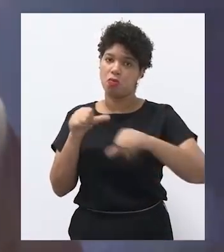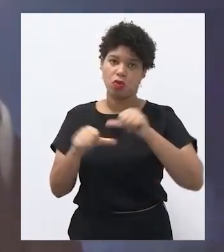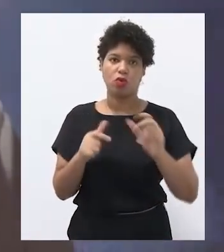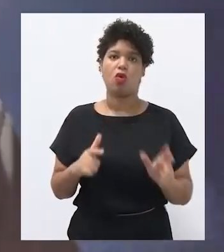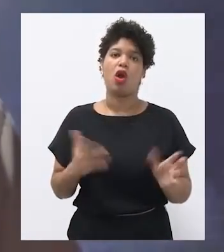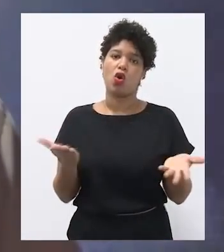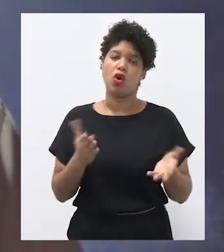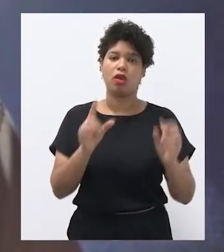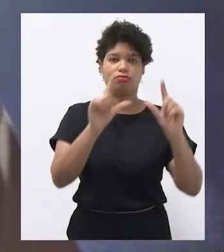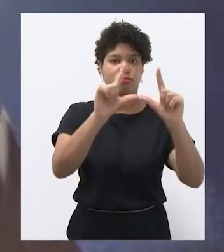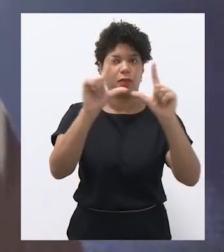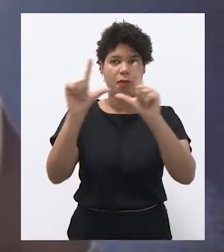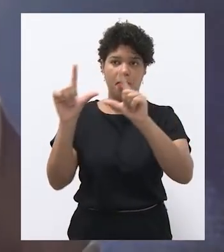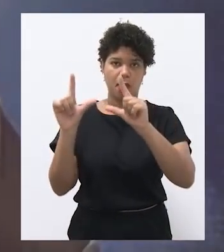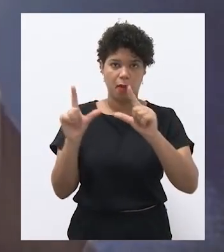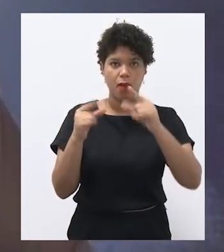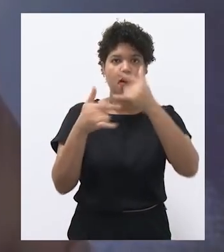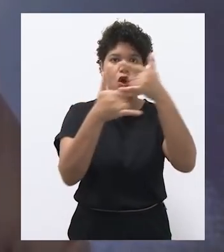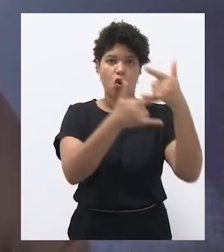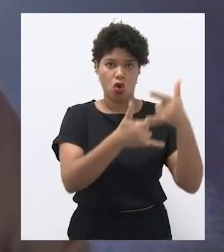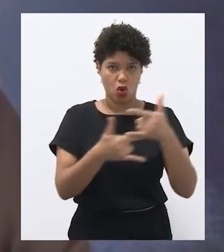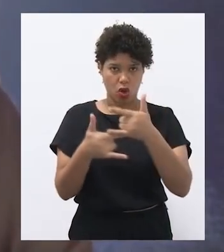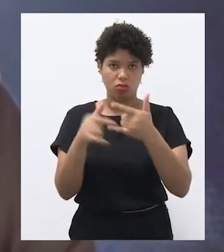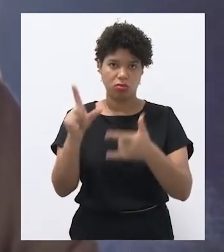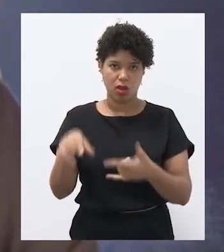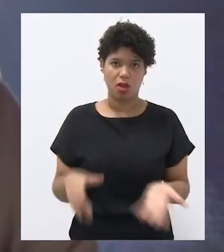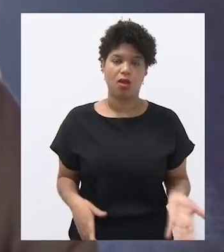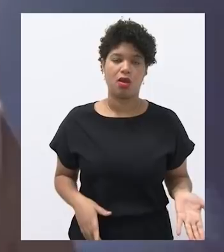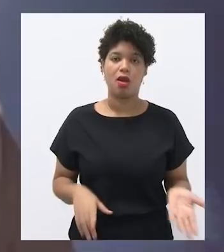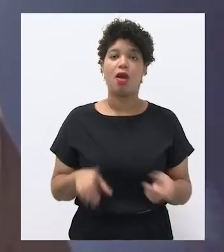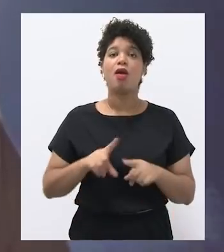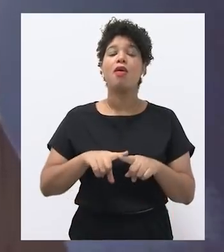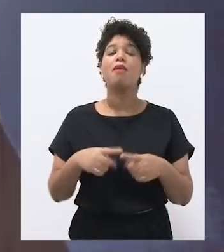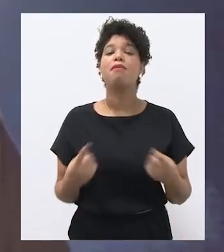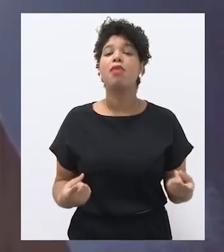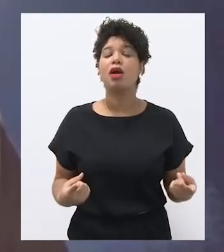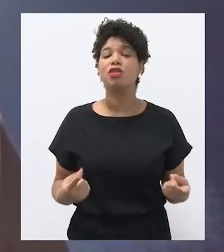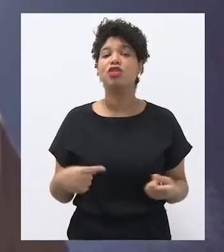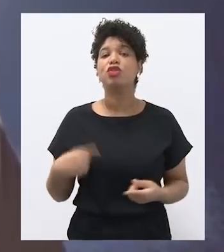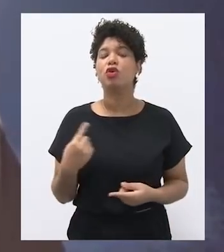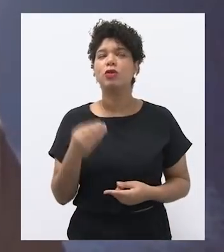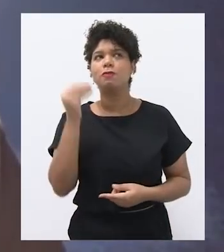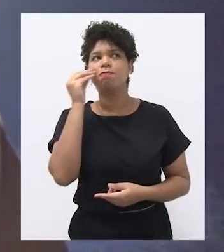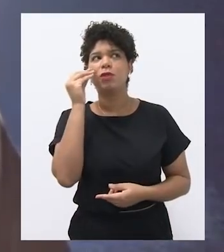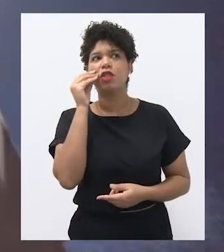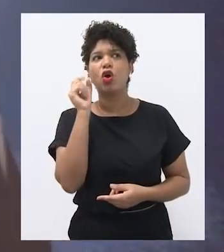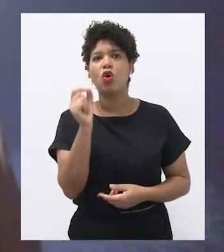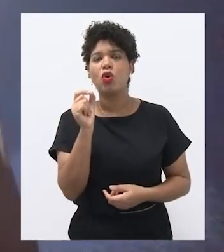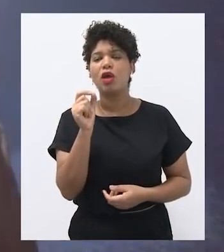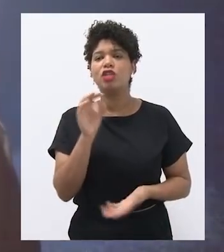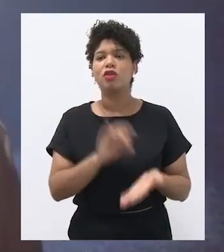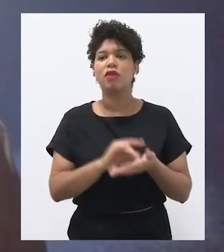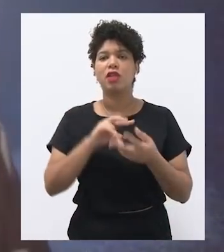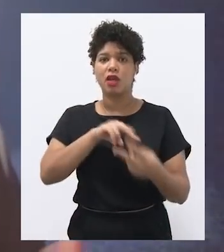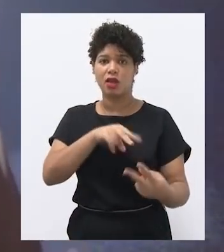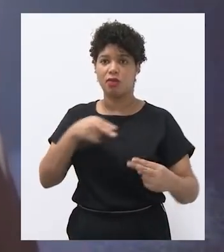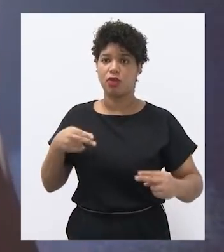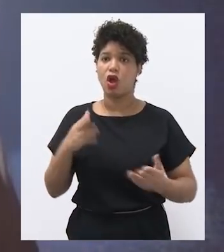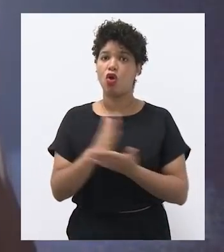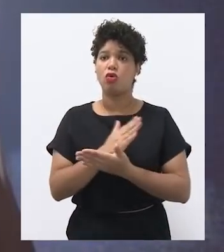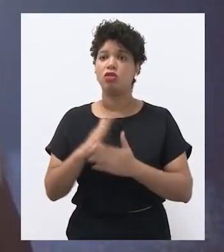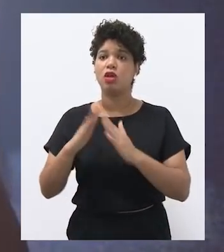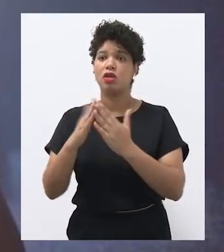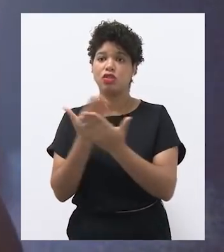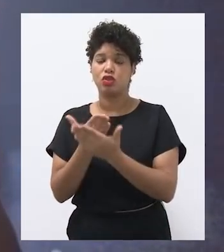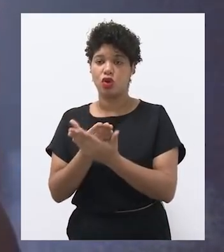no quadradinho. Mas e quando a gente vai trazer essa experiência para o momento híbrido? As aulas estão voltando. Algumas escolas